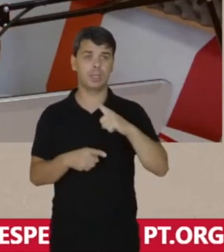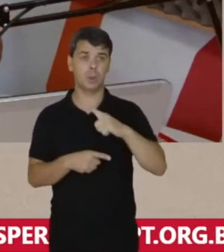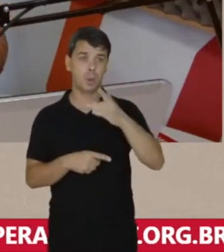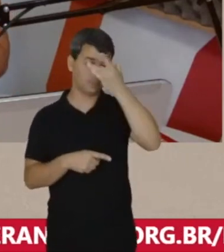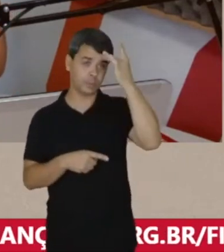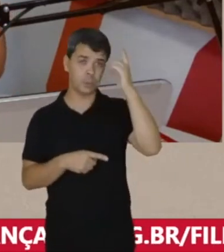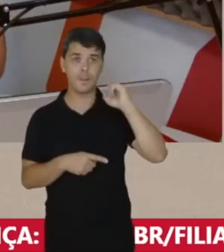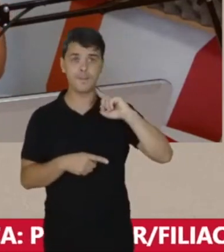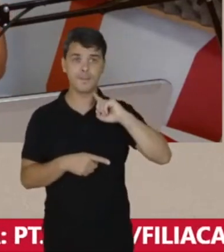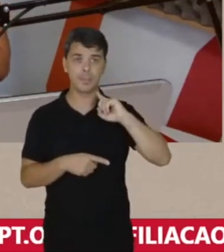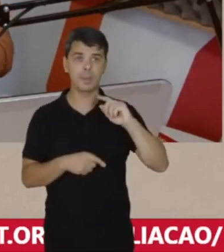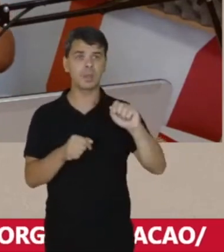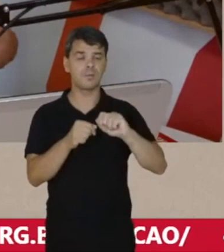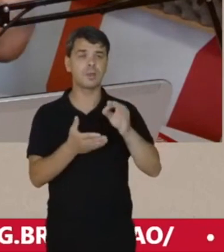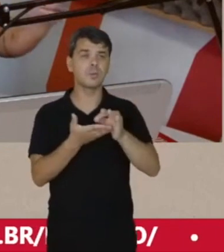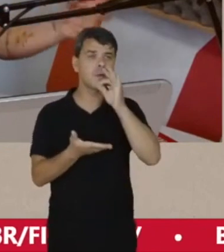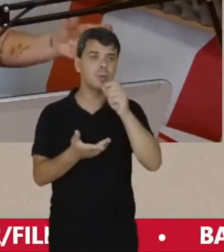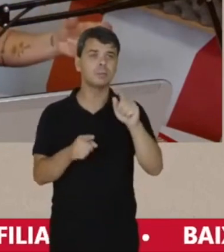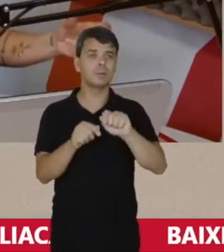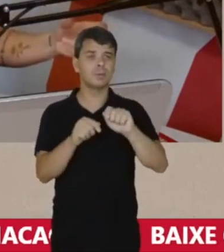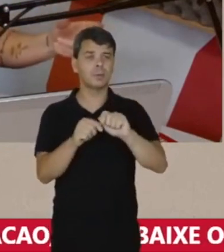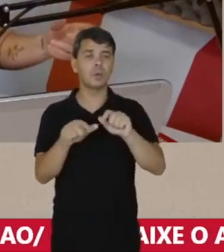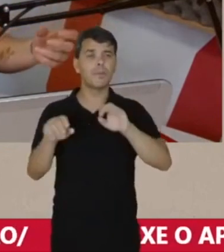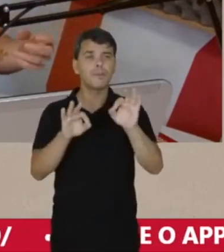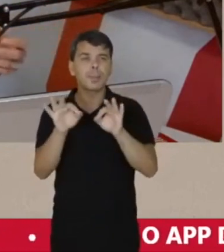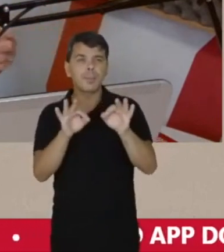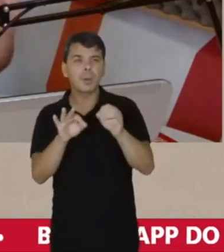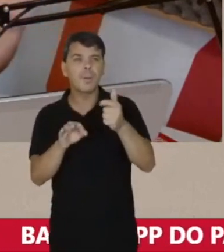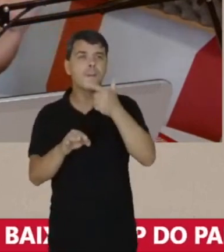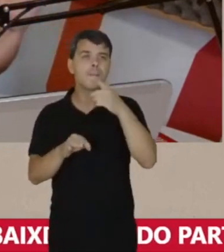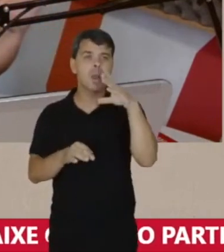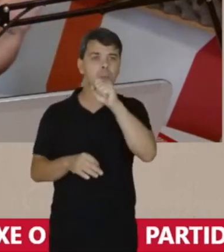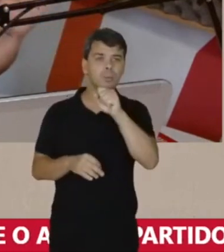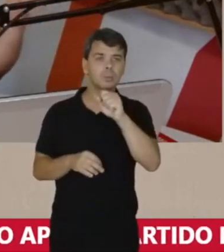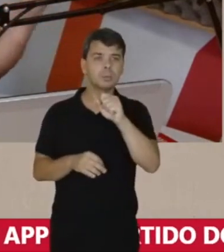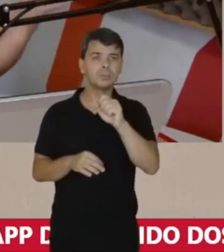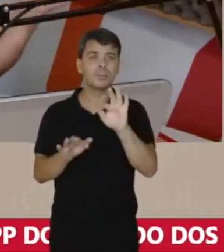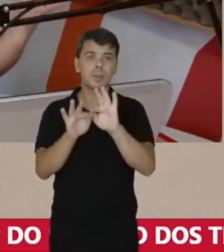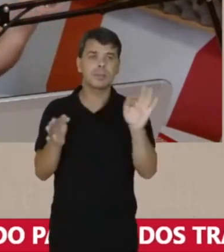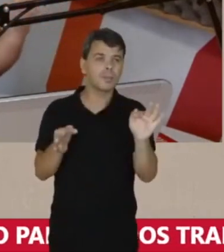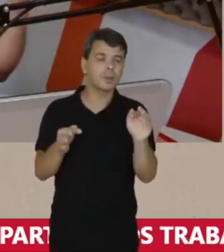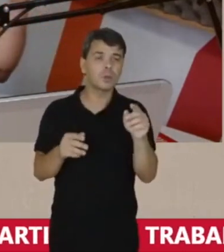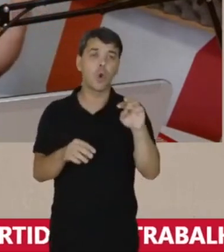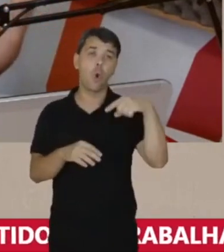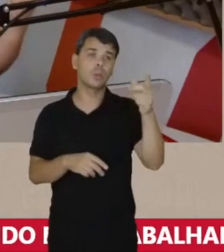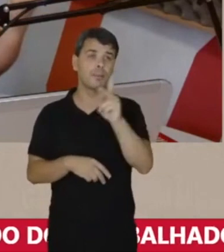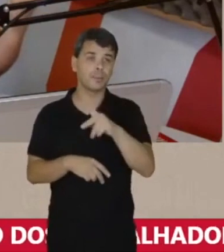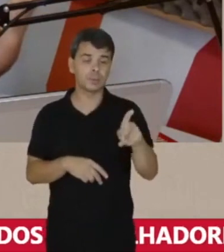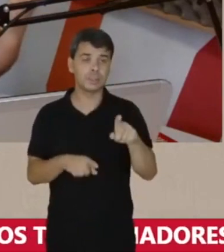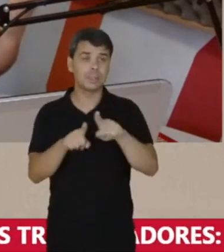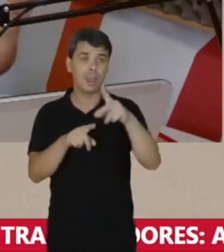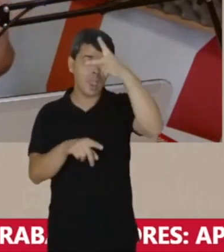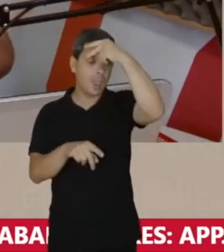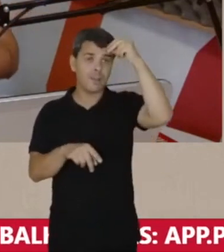que já fez o café, já passou o café, já preparou o pão de queijo, que simplesmente é outra professora e prefeita de